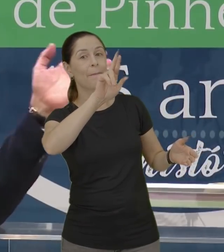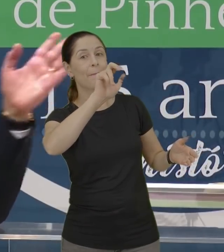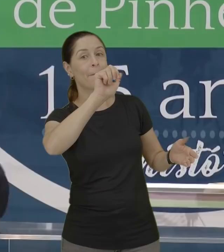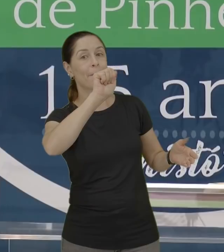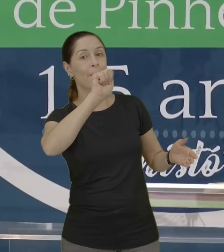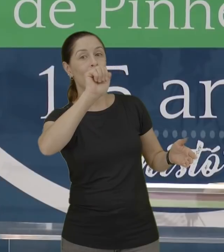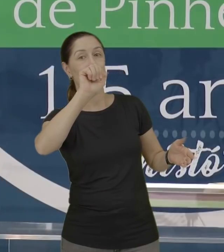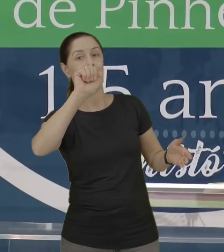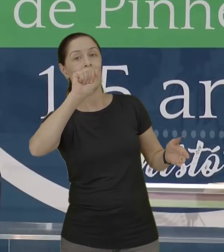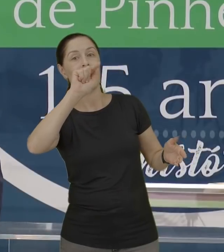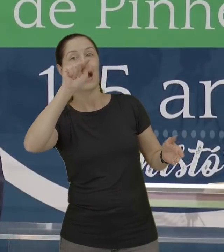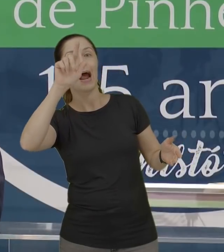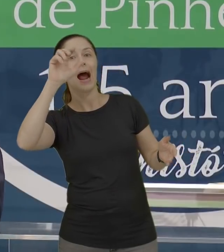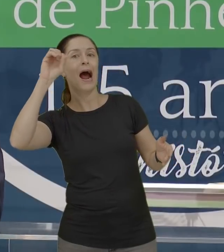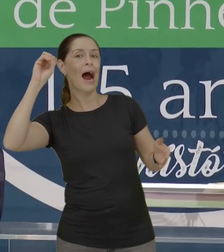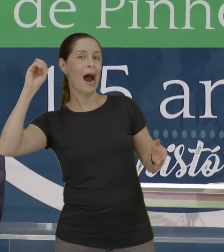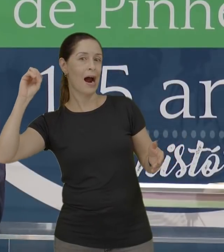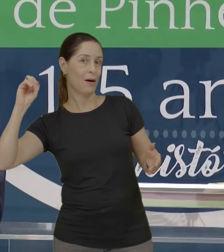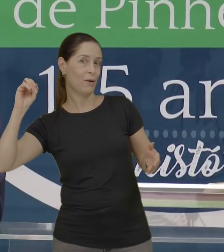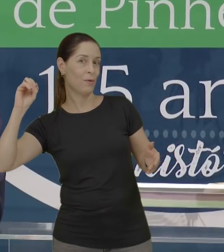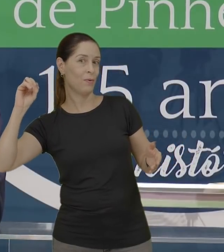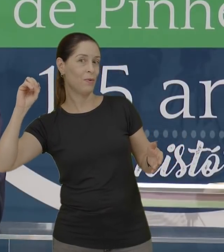de multidões.